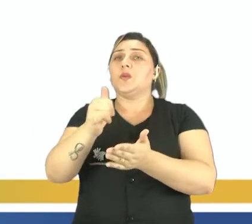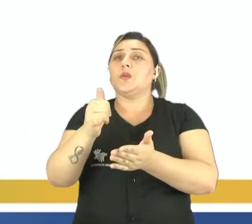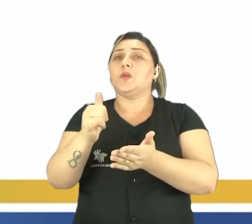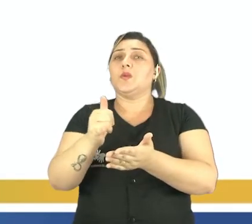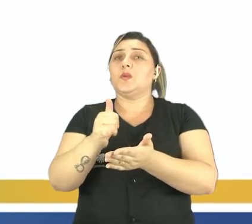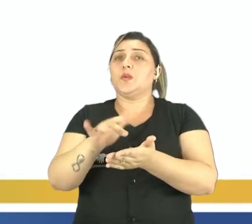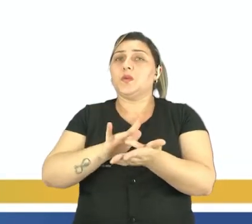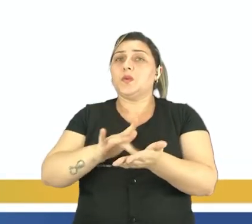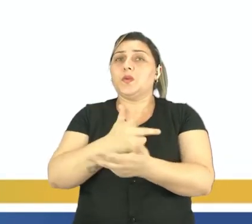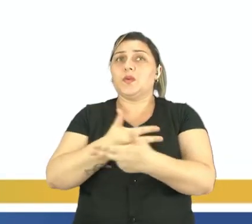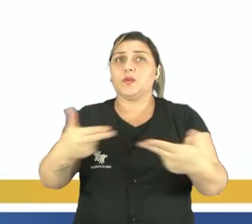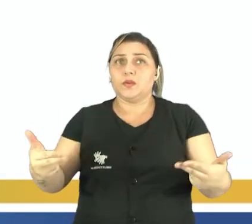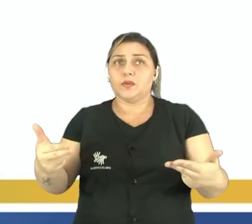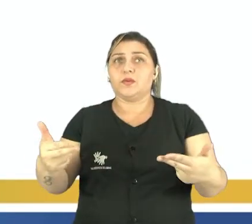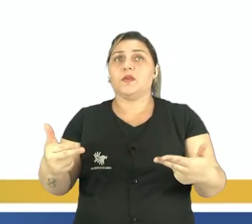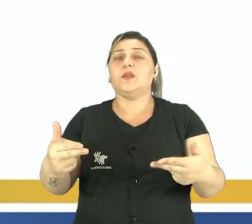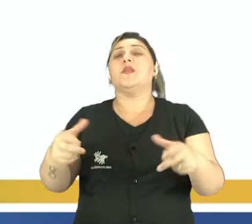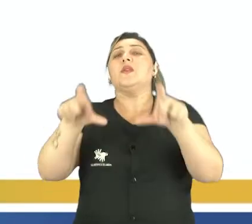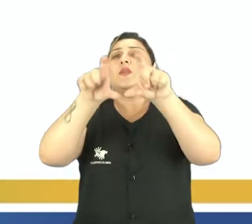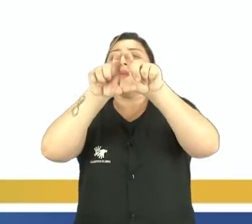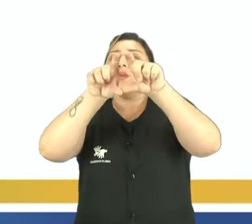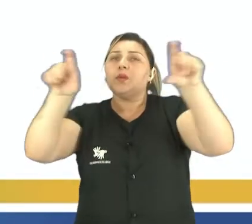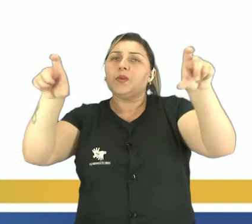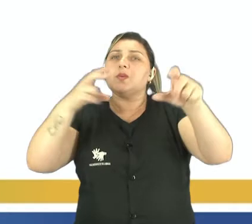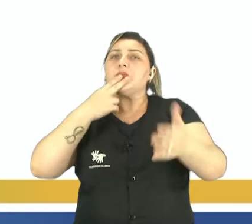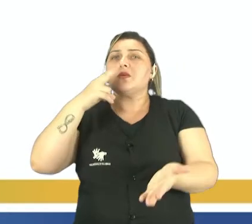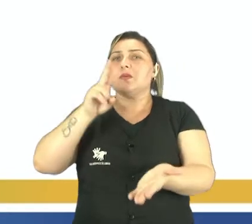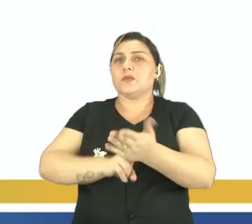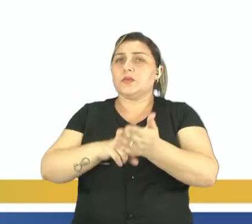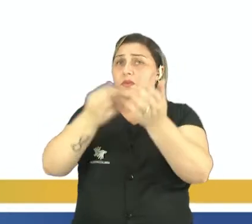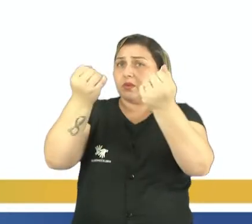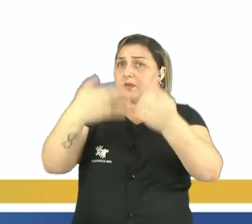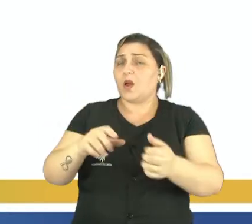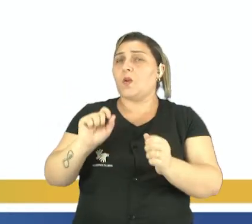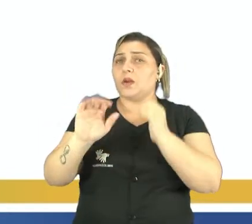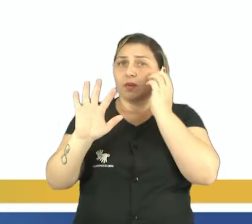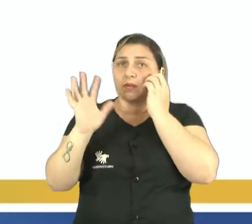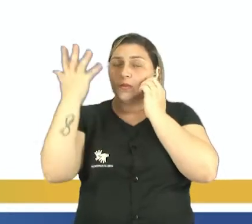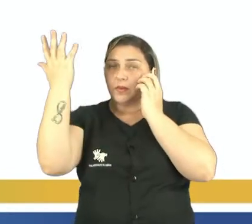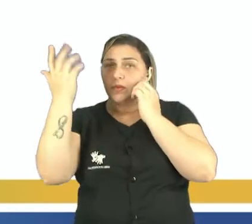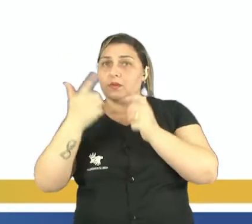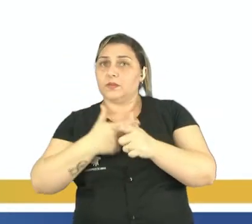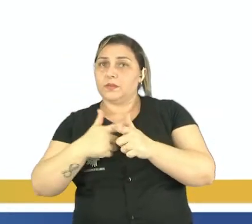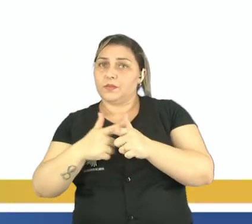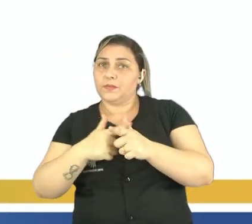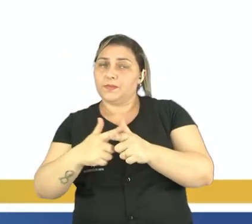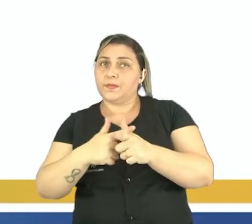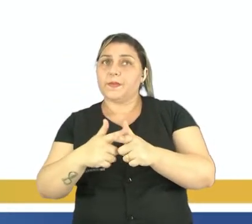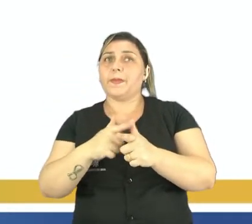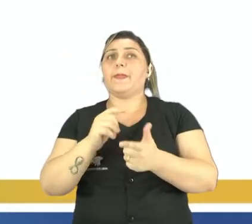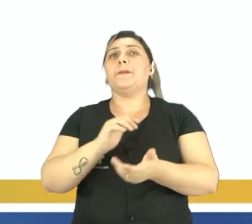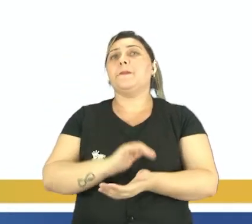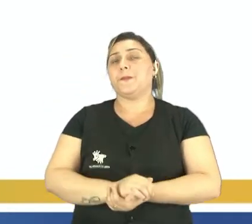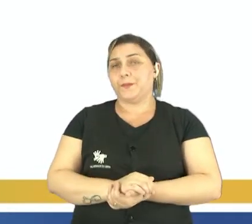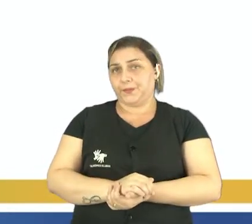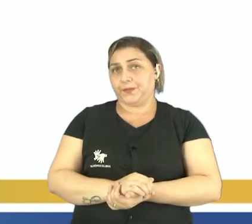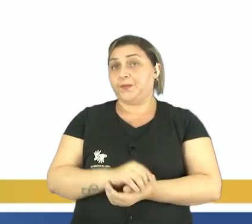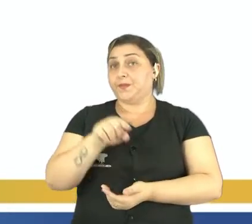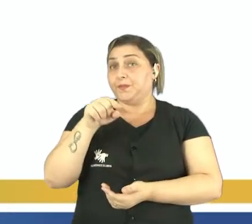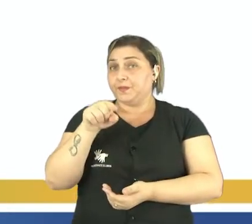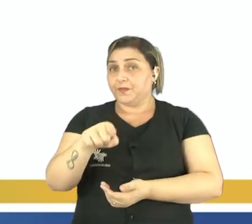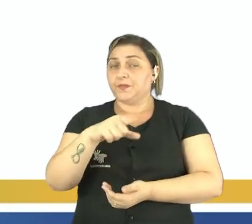Corpo da carta. É aqui onde vocês vão descrever o que aconteceu, o problema que vocês